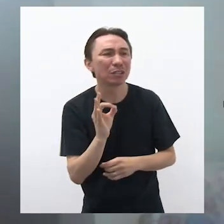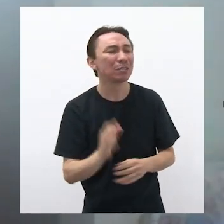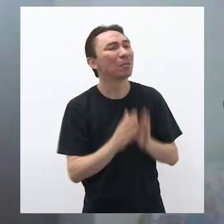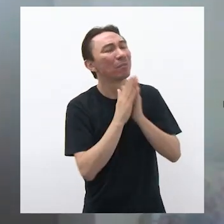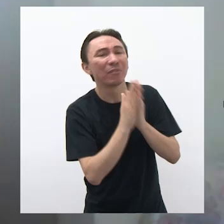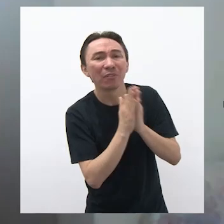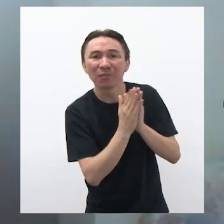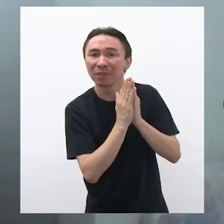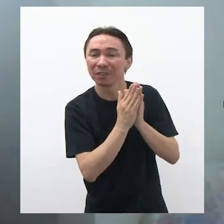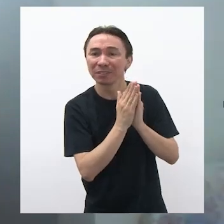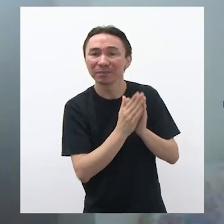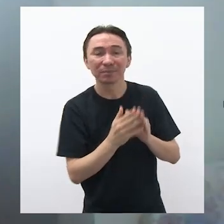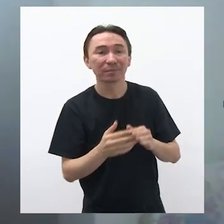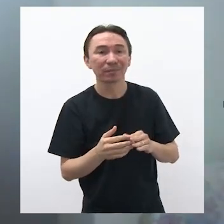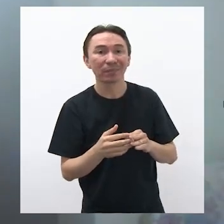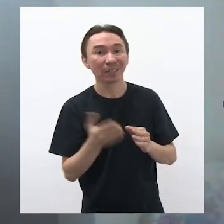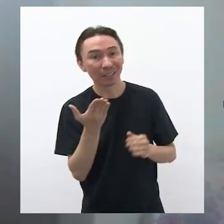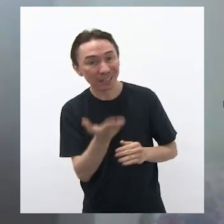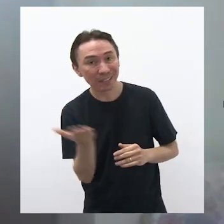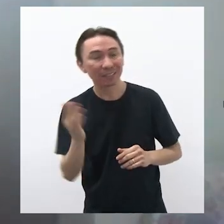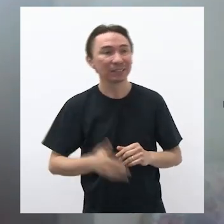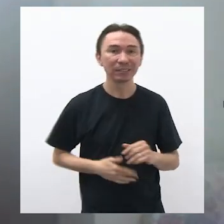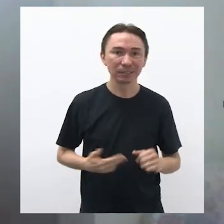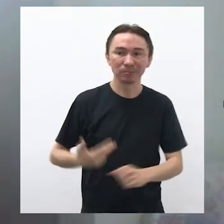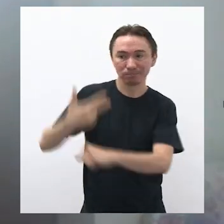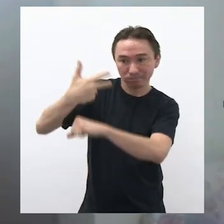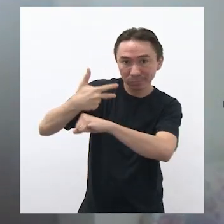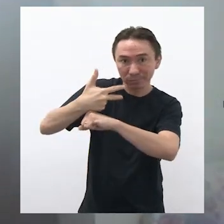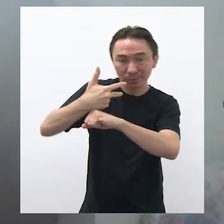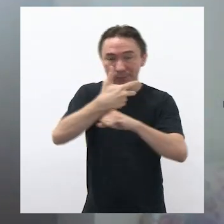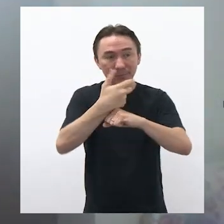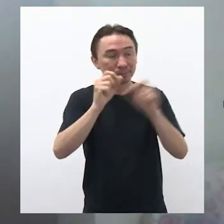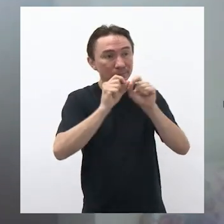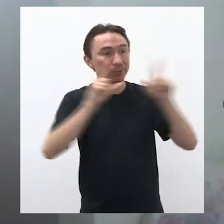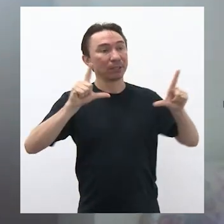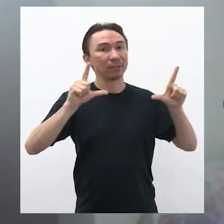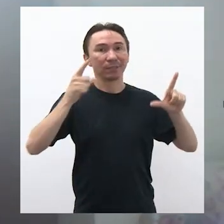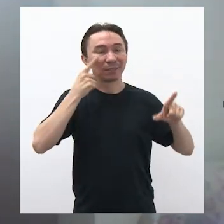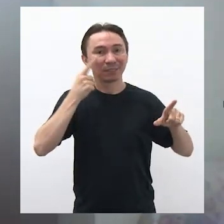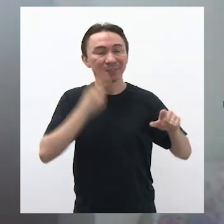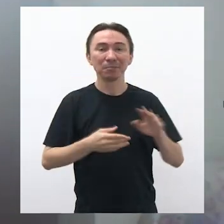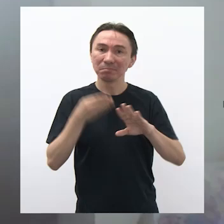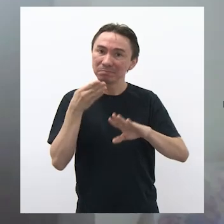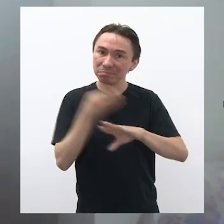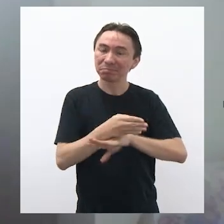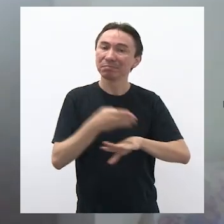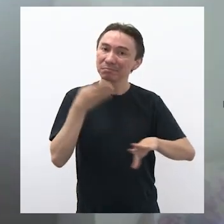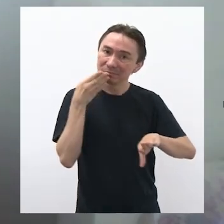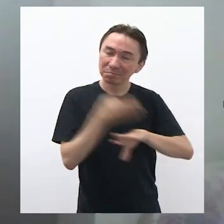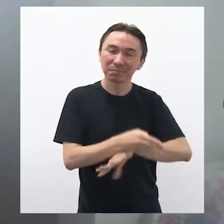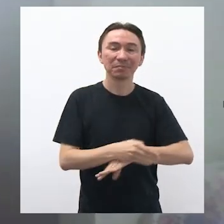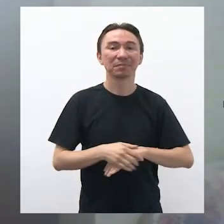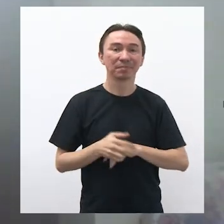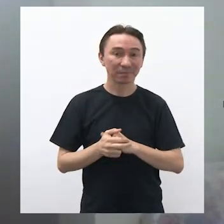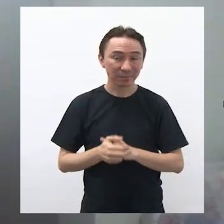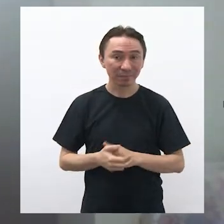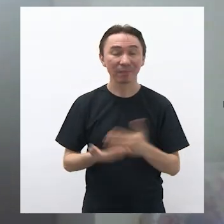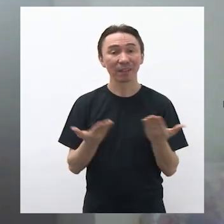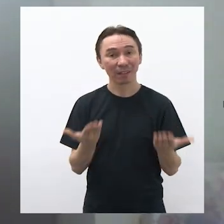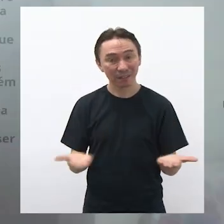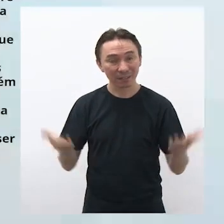né? De poder participar das nossas aulas, mesmo que de forma virtual. E aí, as competências